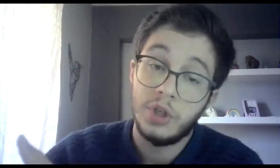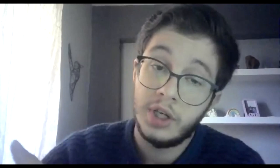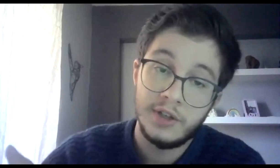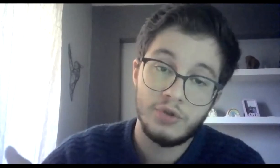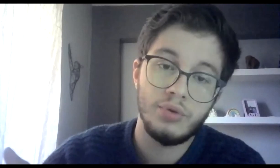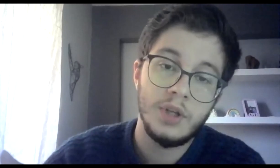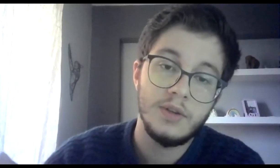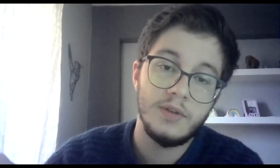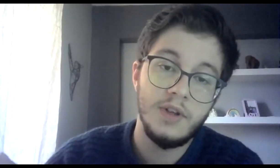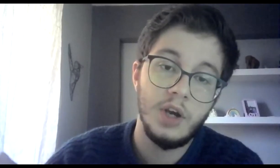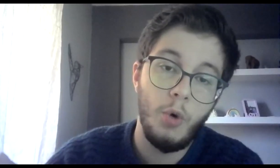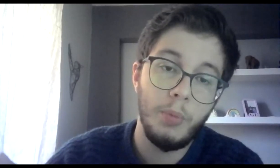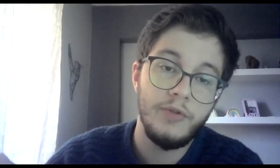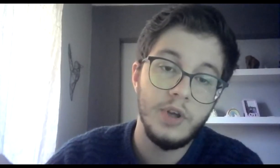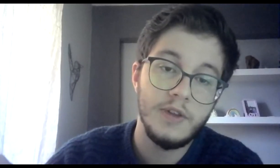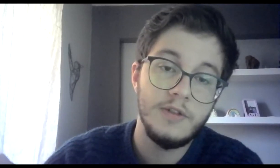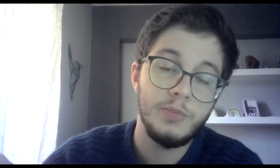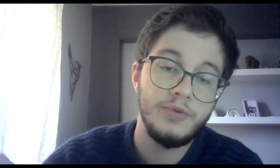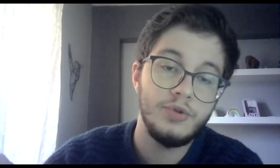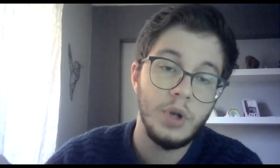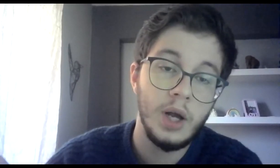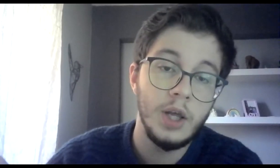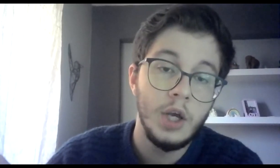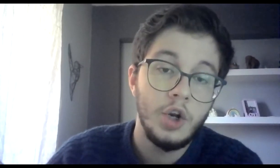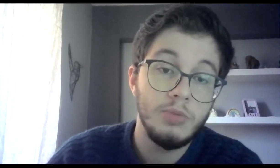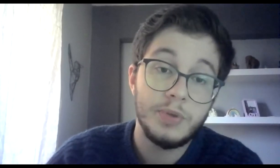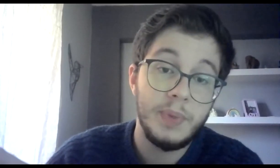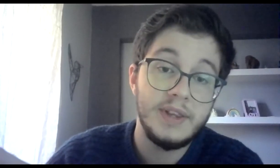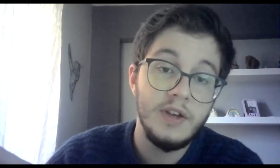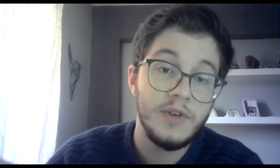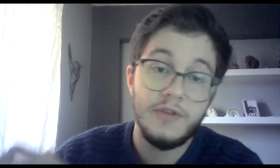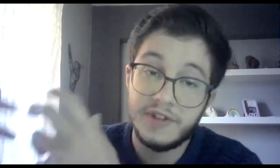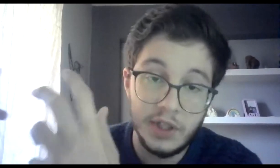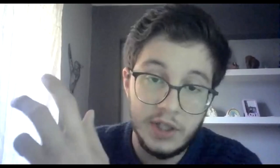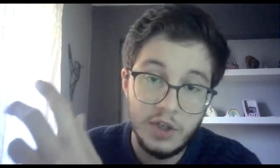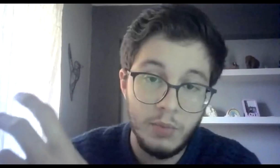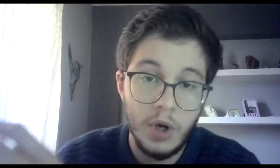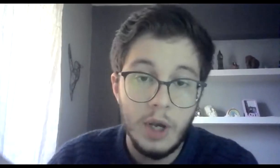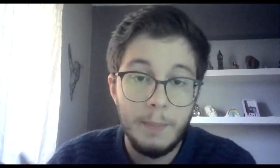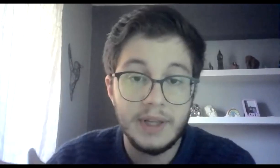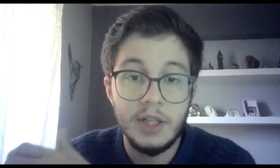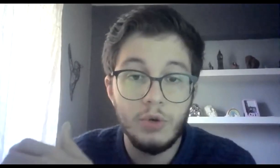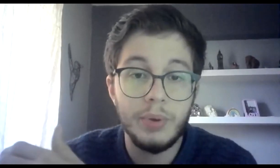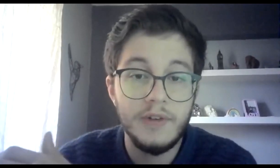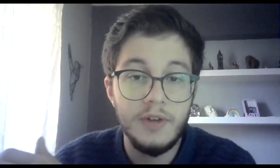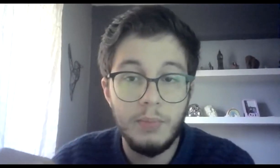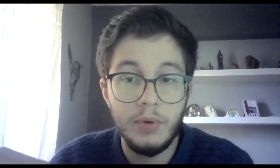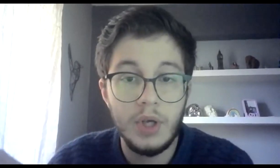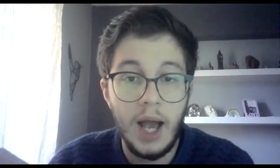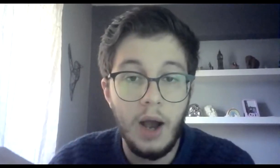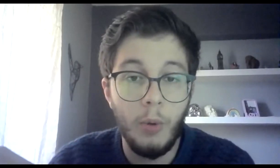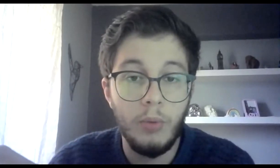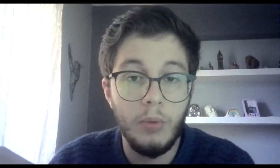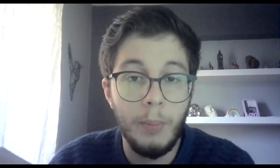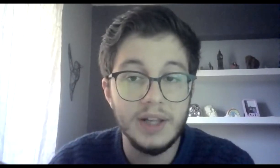e aconselha que esse estudante siga uma via de ensino profissional numa perspectiva de facilitismo, partindo do princípio